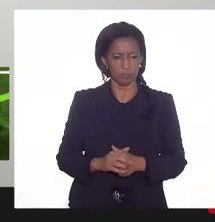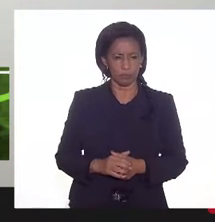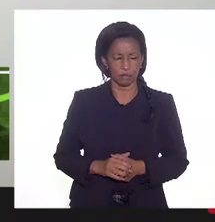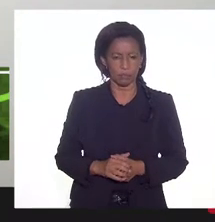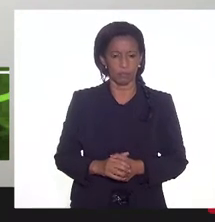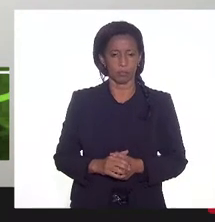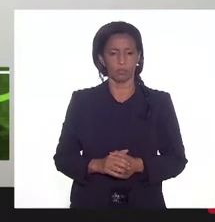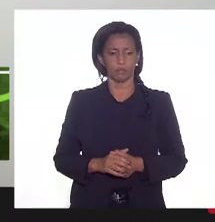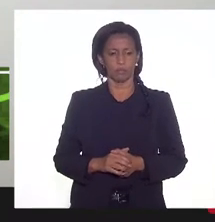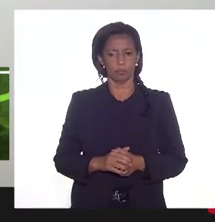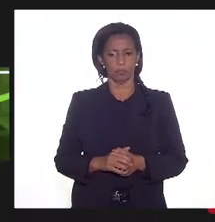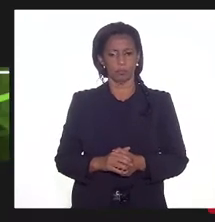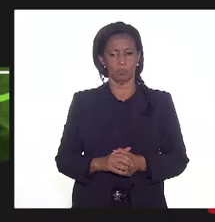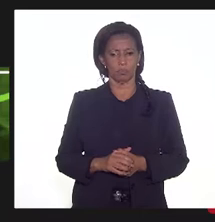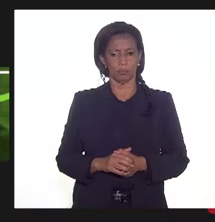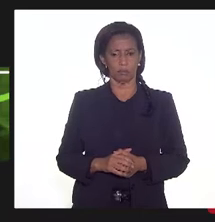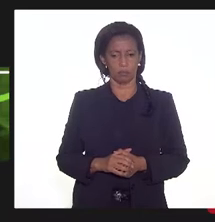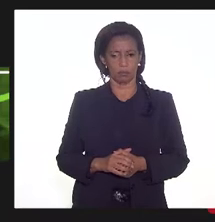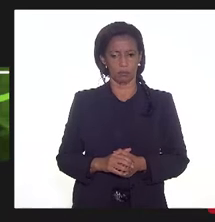Dani